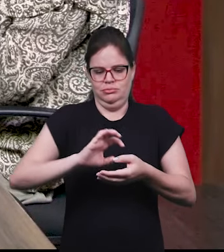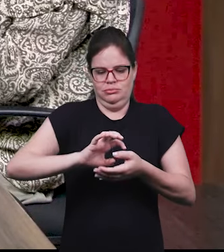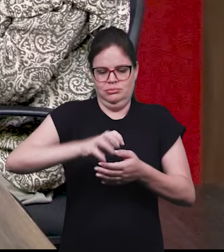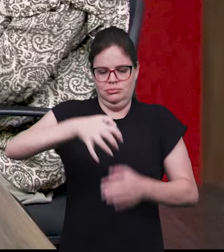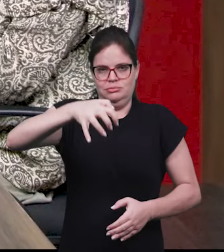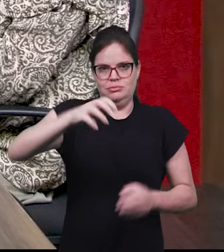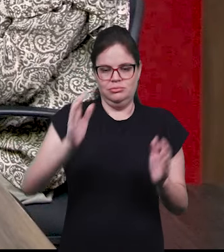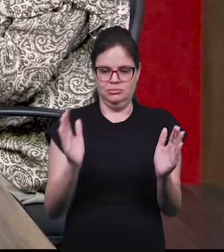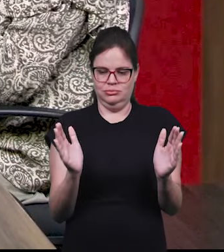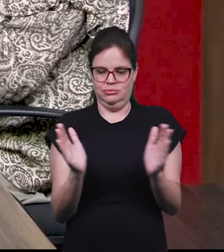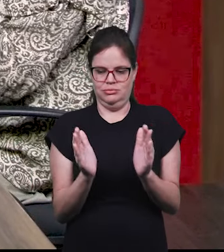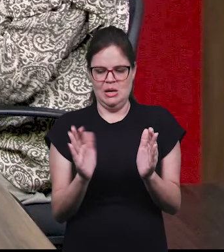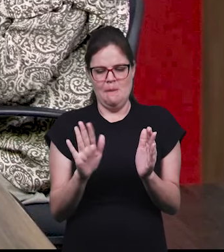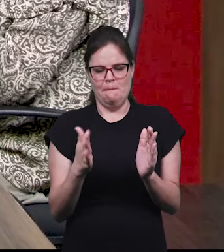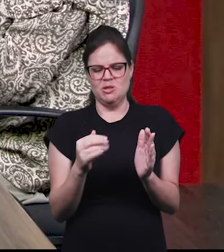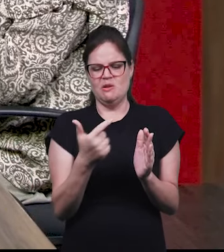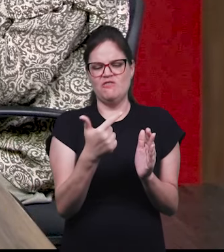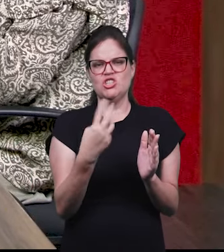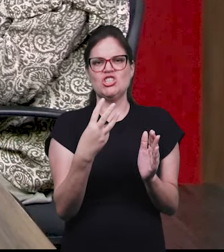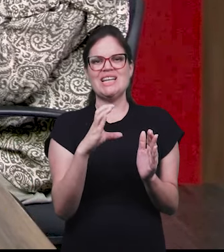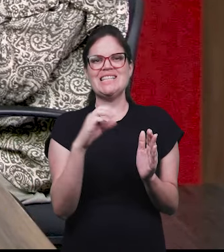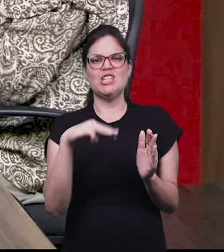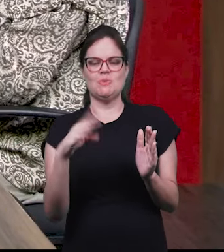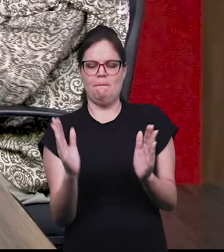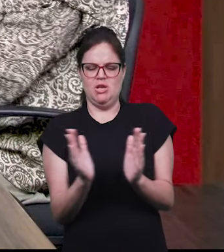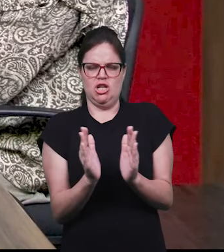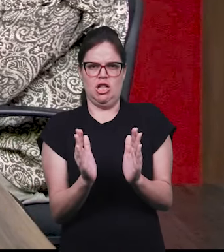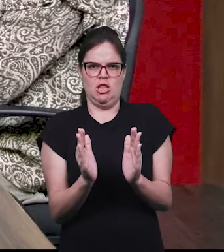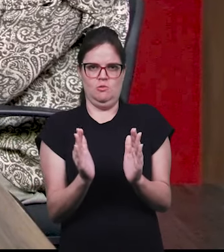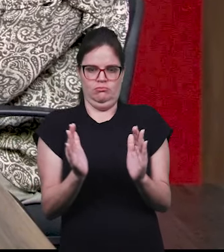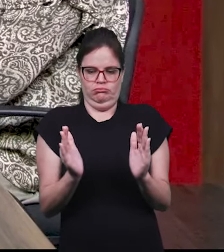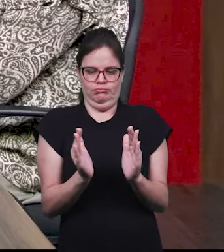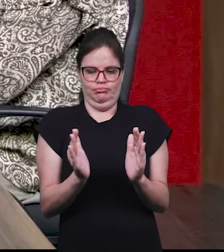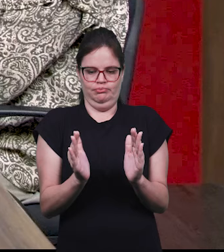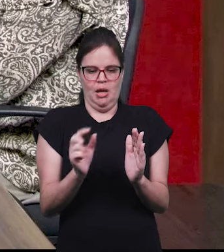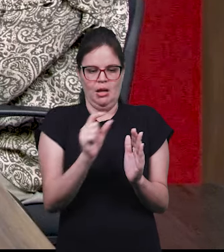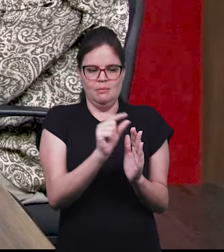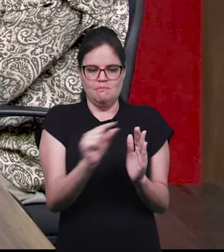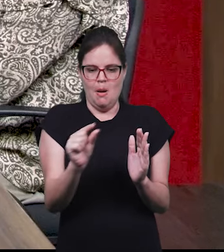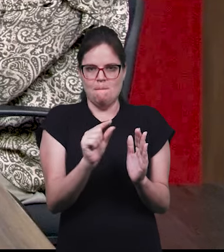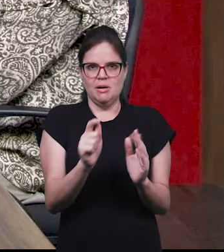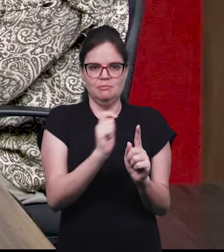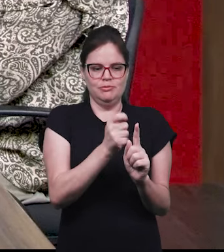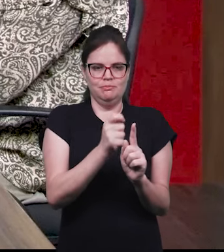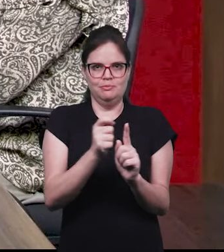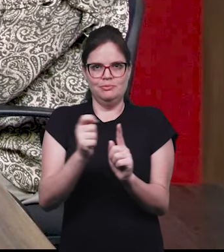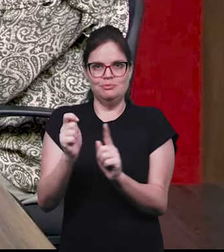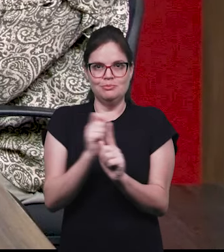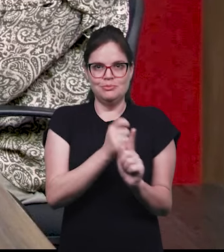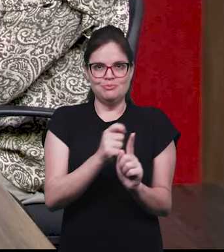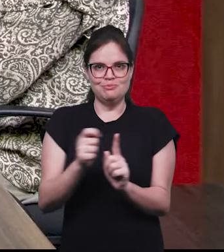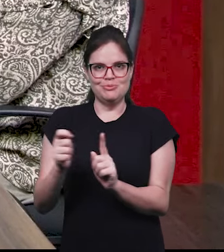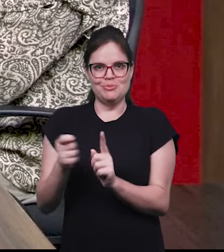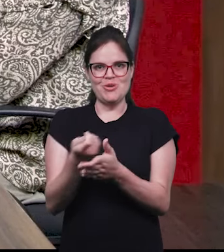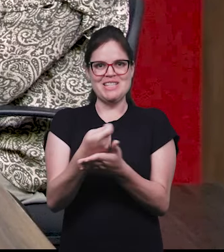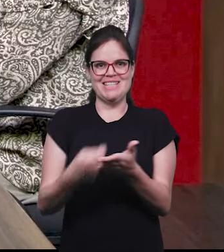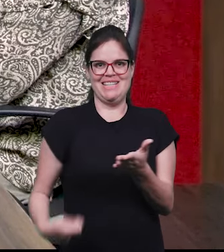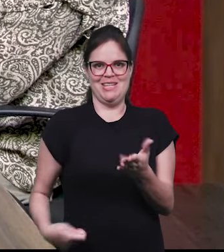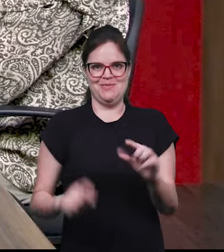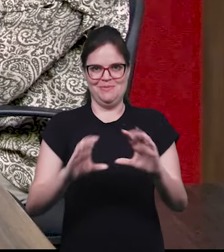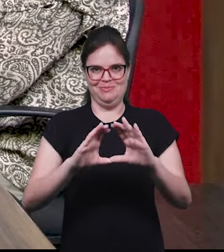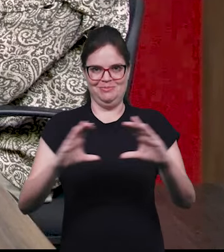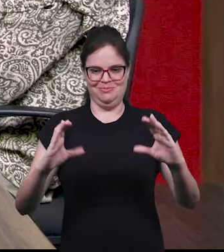de argila, tem uns 23 centímetros, né? Pequeno. Ele não está exposto. O que